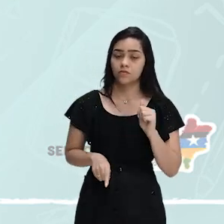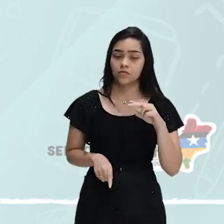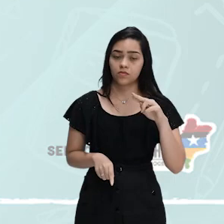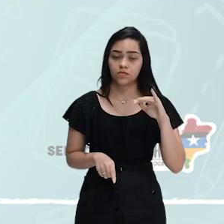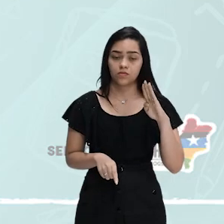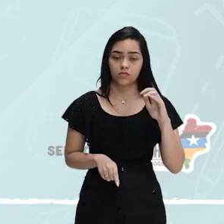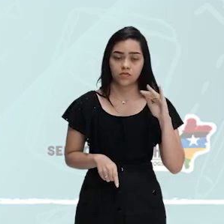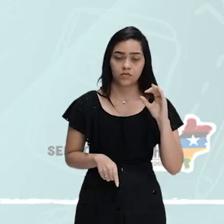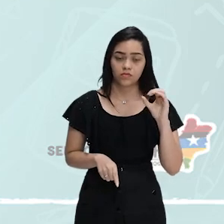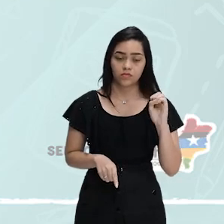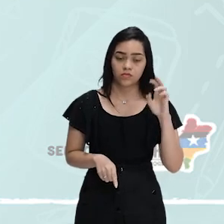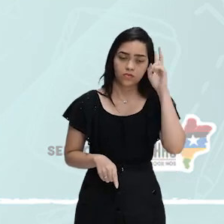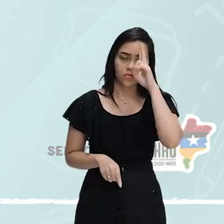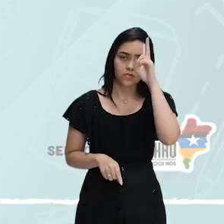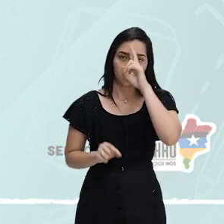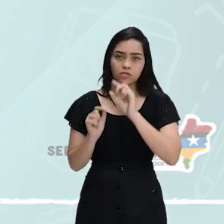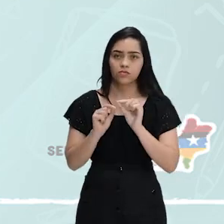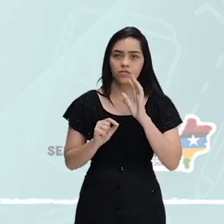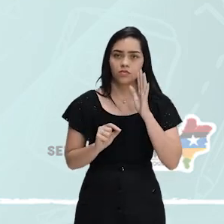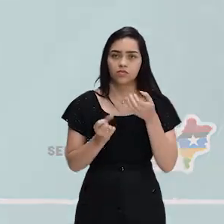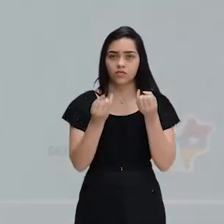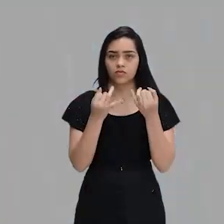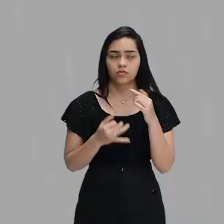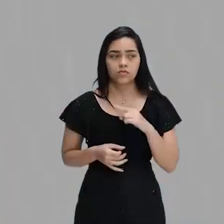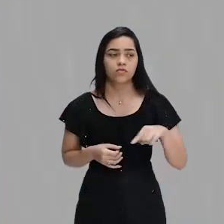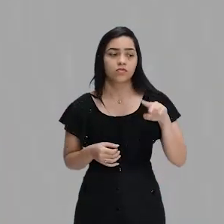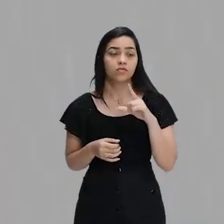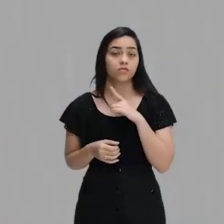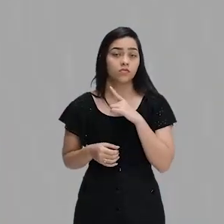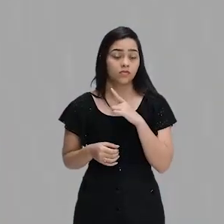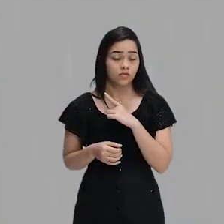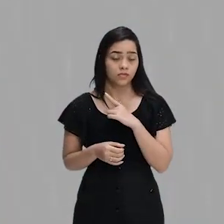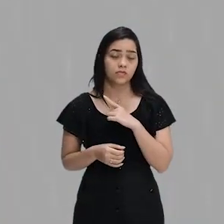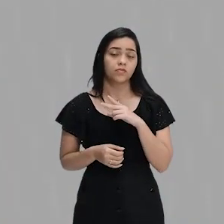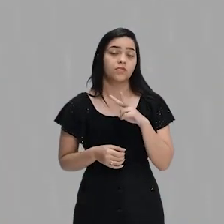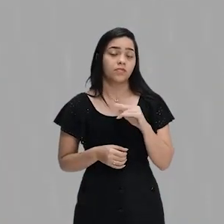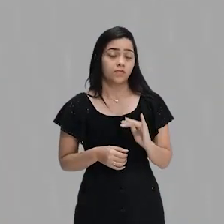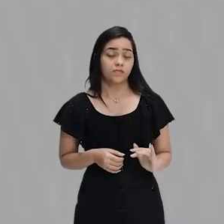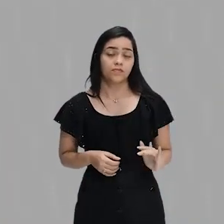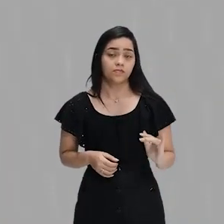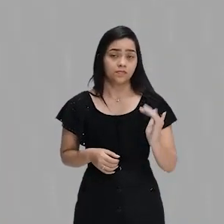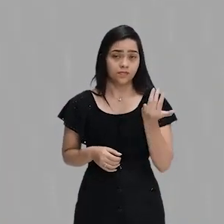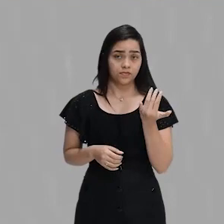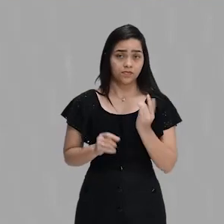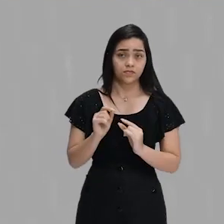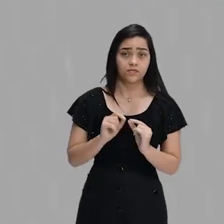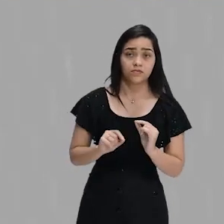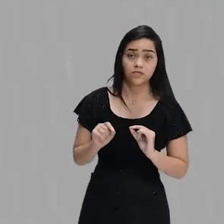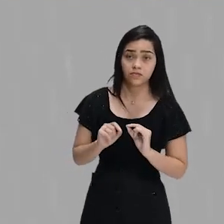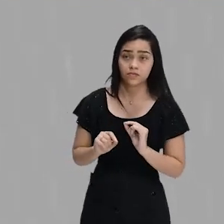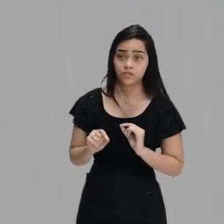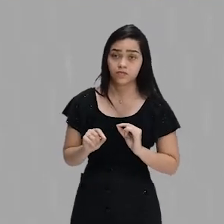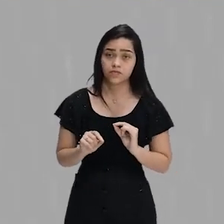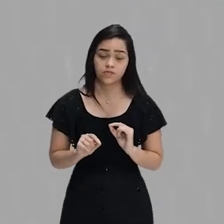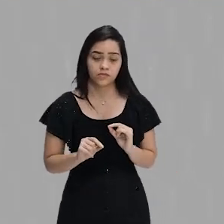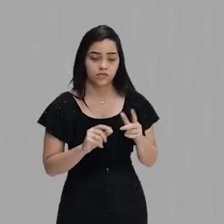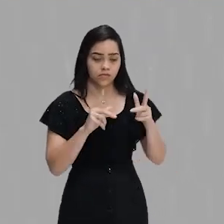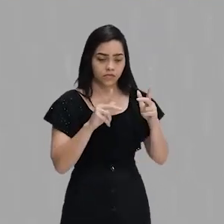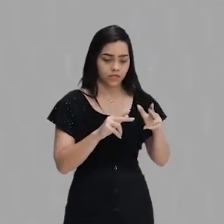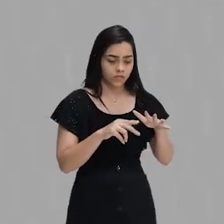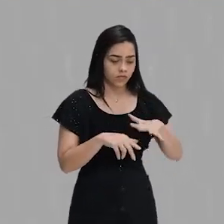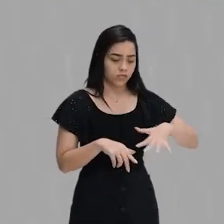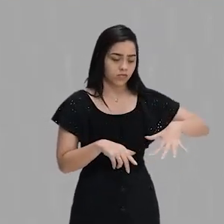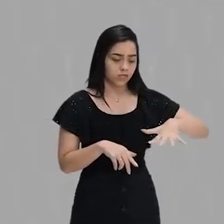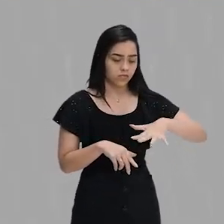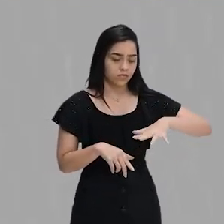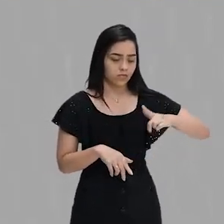antibiose. Lembrando que eu expliquei para vocês que na competição ela vai ocorrer quando os indivíduos vivem no mesmo espaço